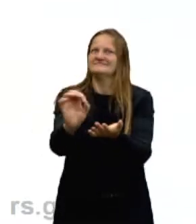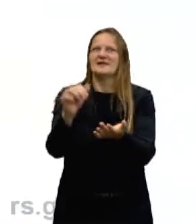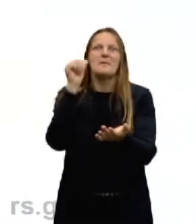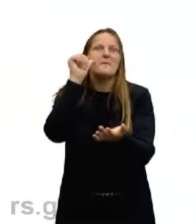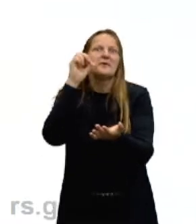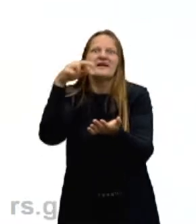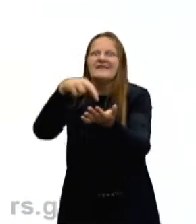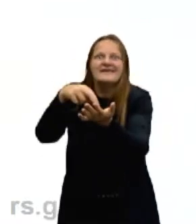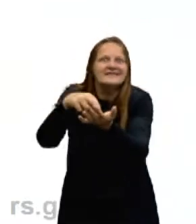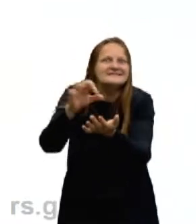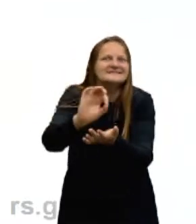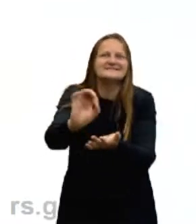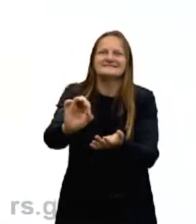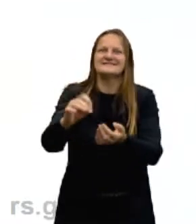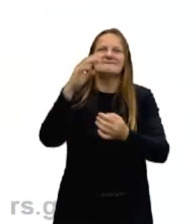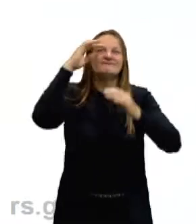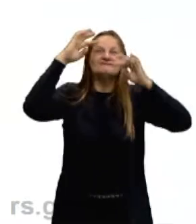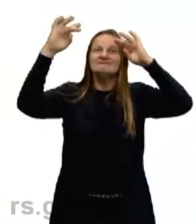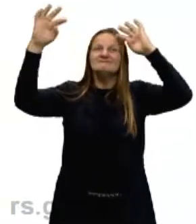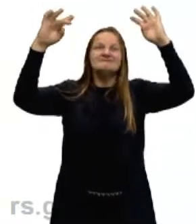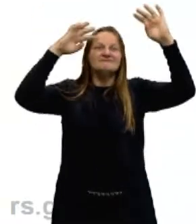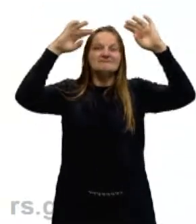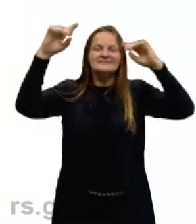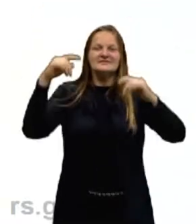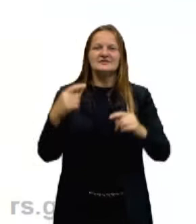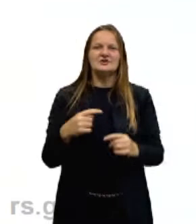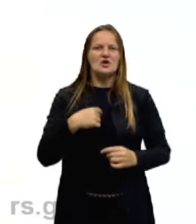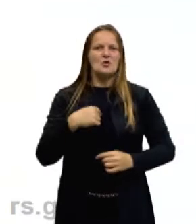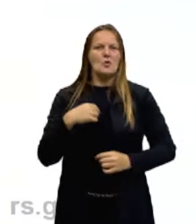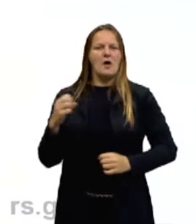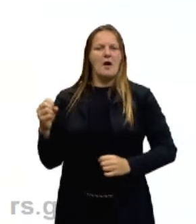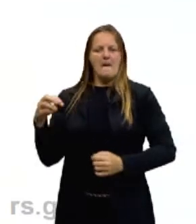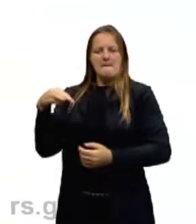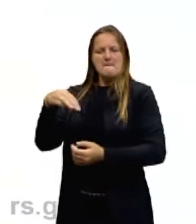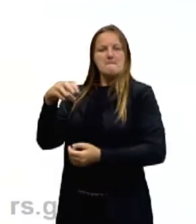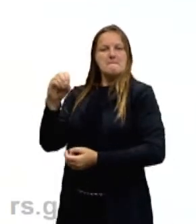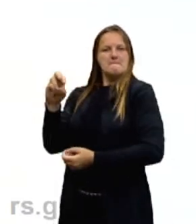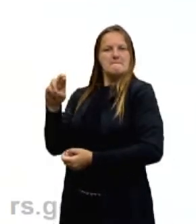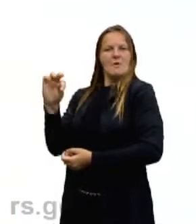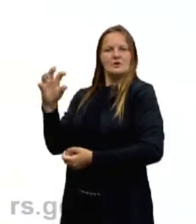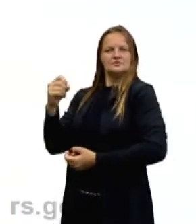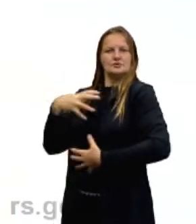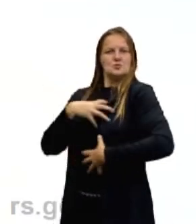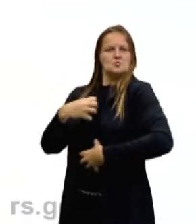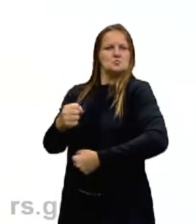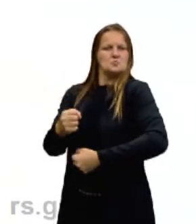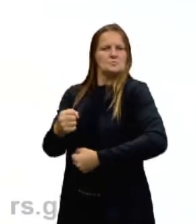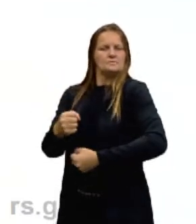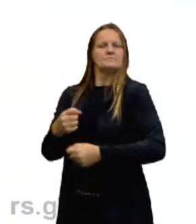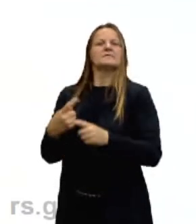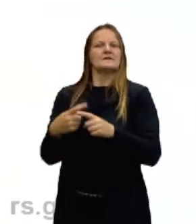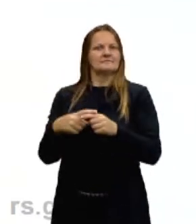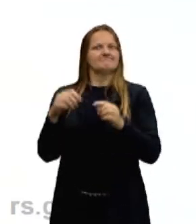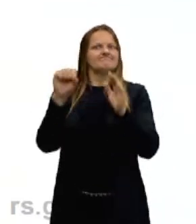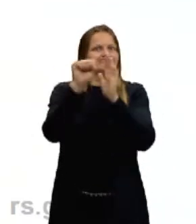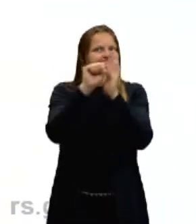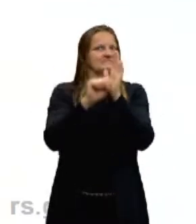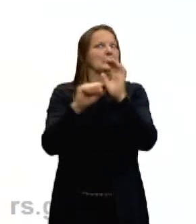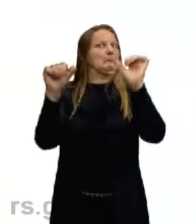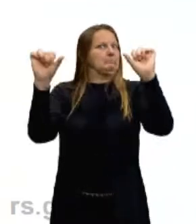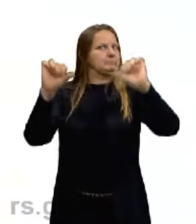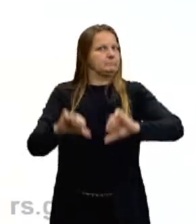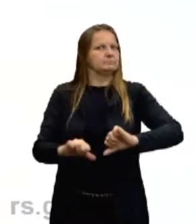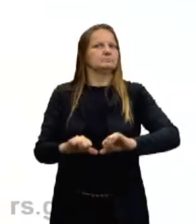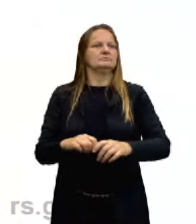já agora e eu também vou vangloriar morte como solução para tudo e por isso que é conhecida como o mal do século